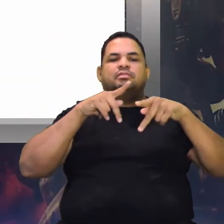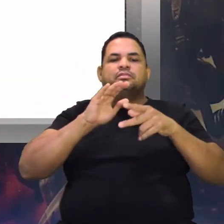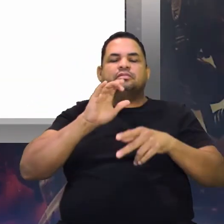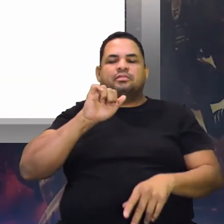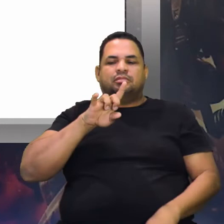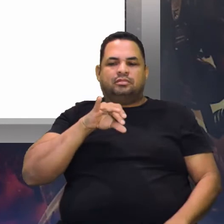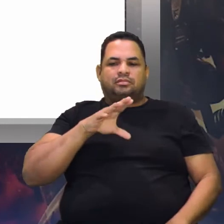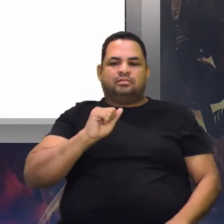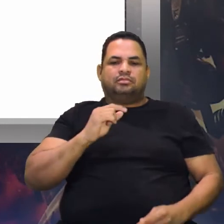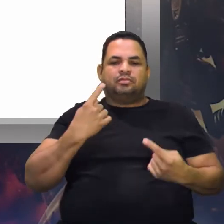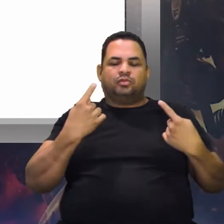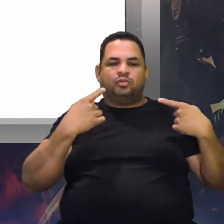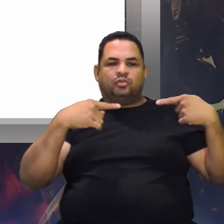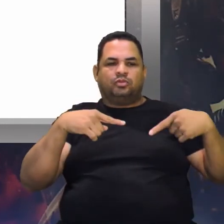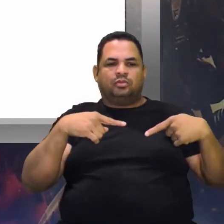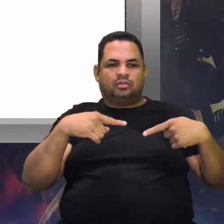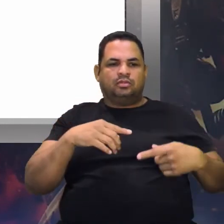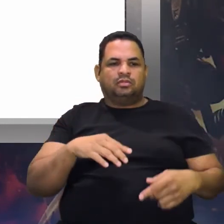Atenas contra